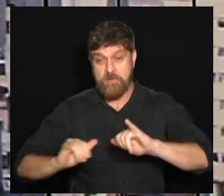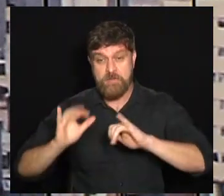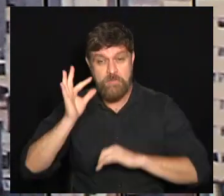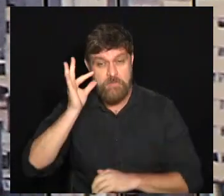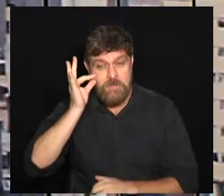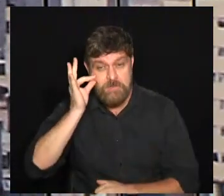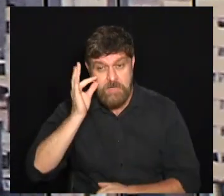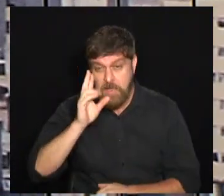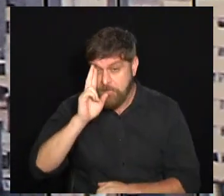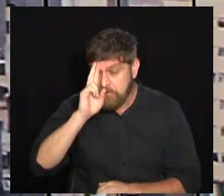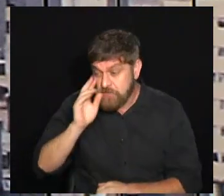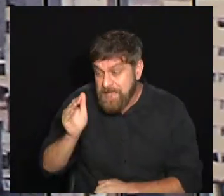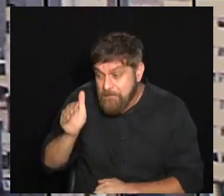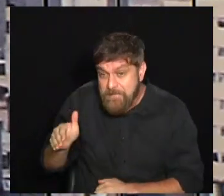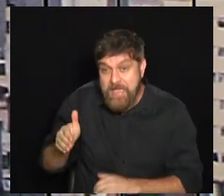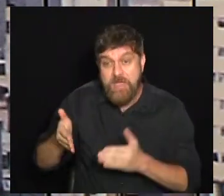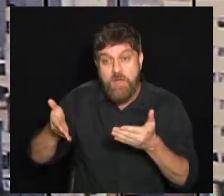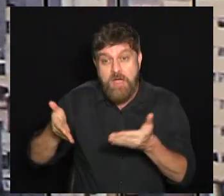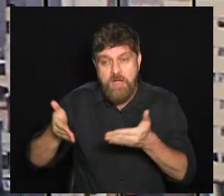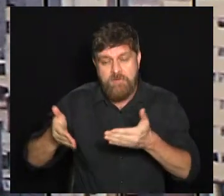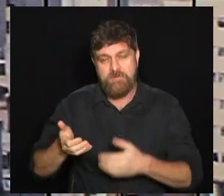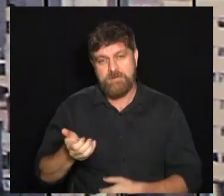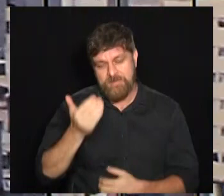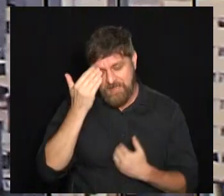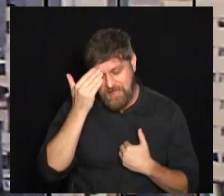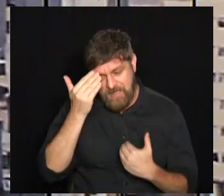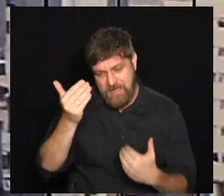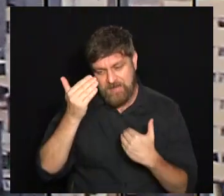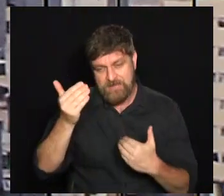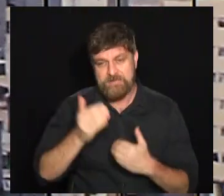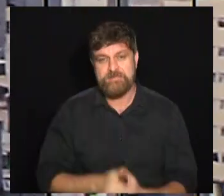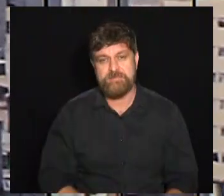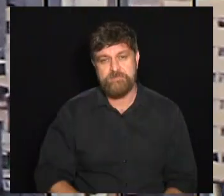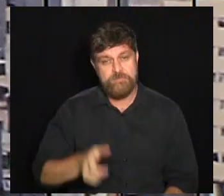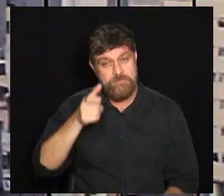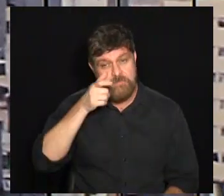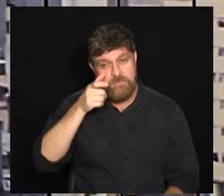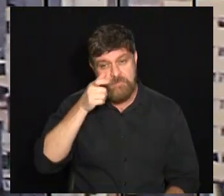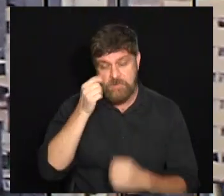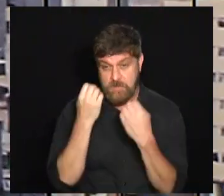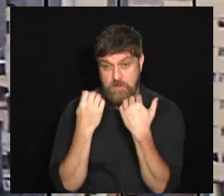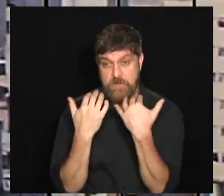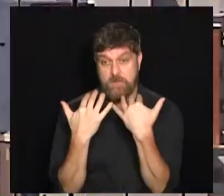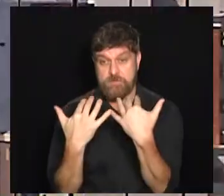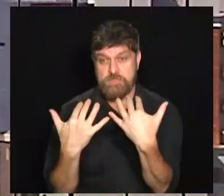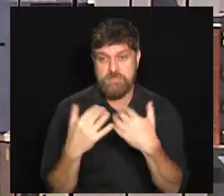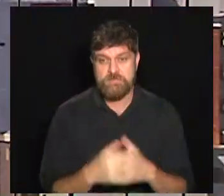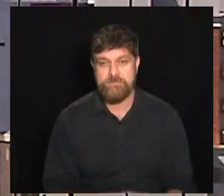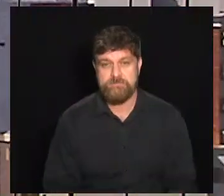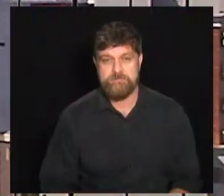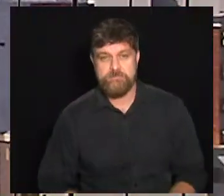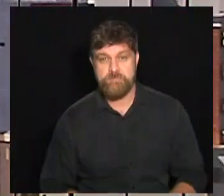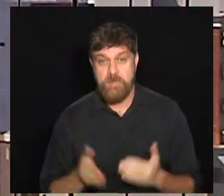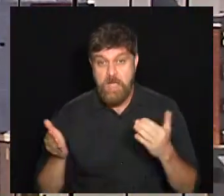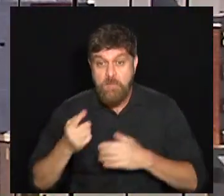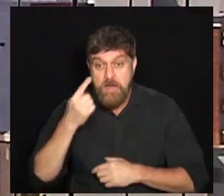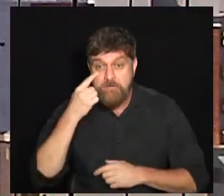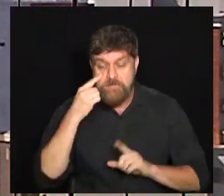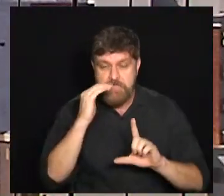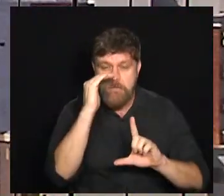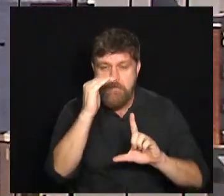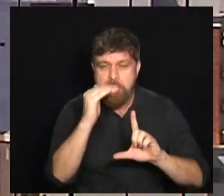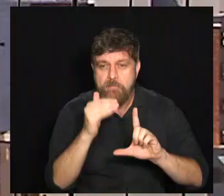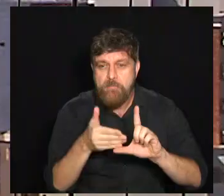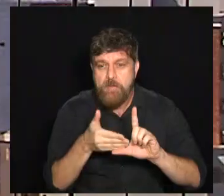vivo, 12:30. Agora, quero agradecer desde já a sua companhia e audiência. Confira agora